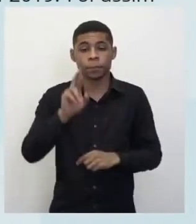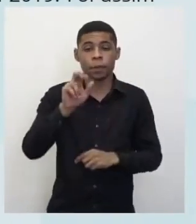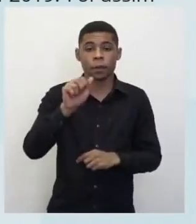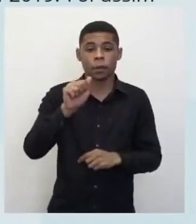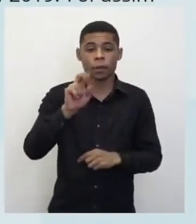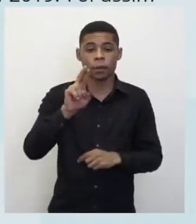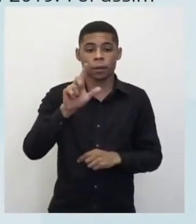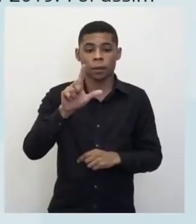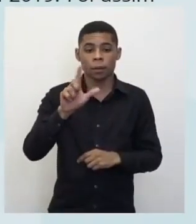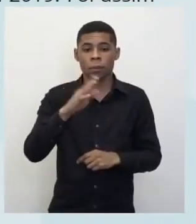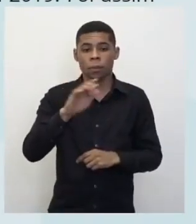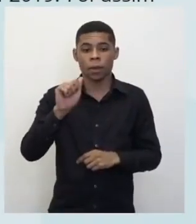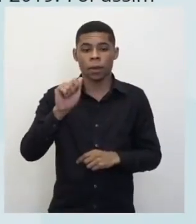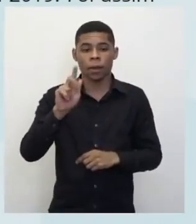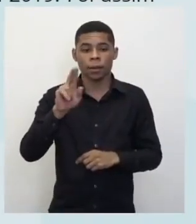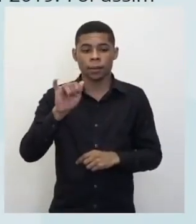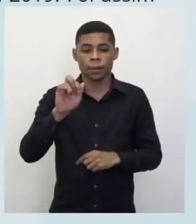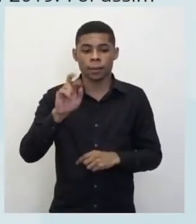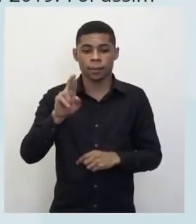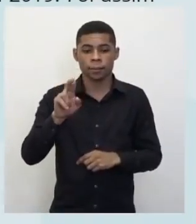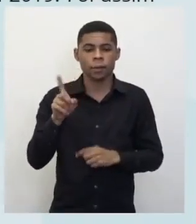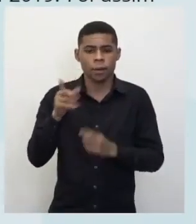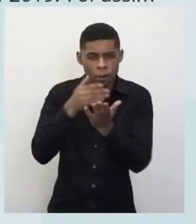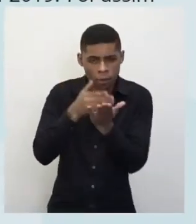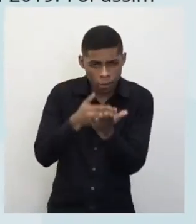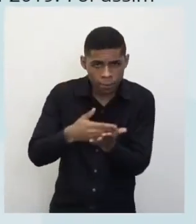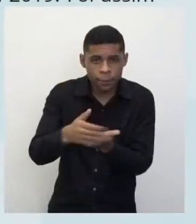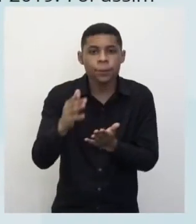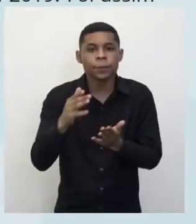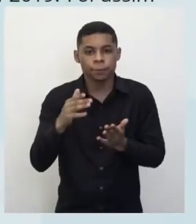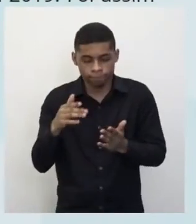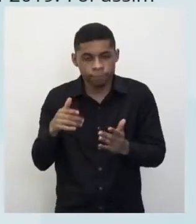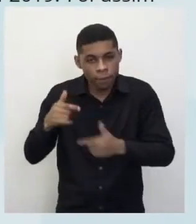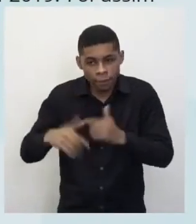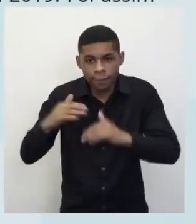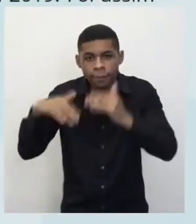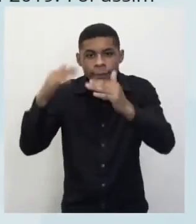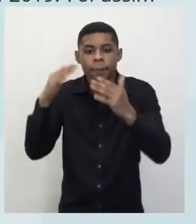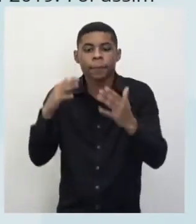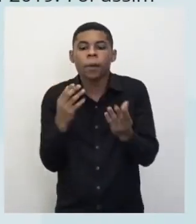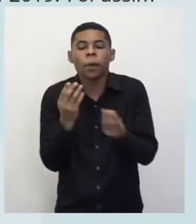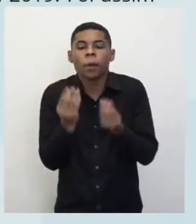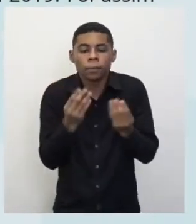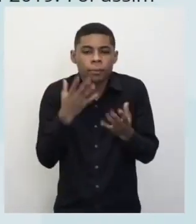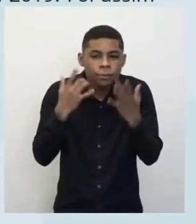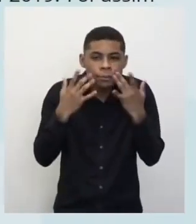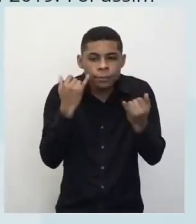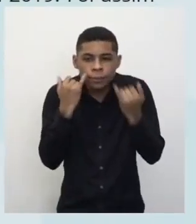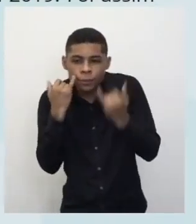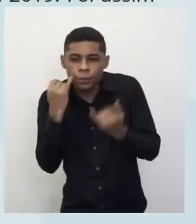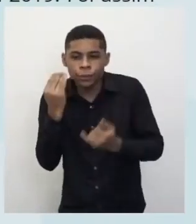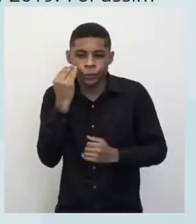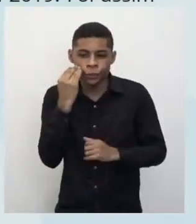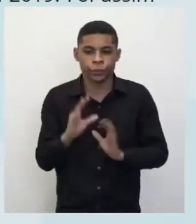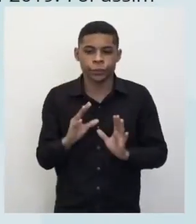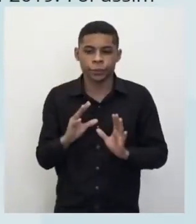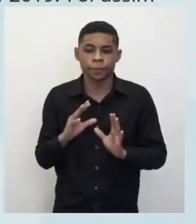uma. Pergunta 3, vamos lá. Raul Aguiar começou a carreira como